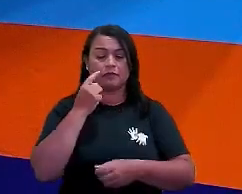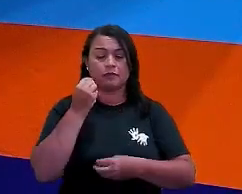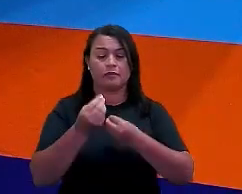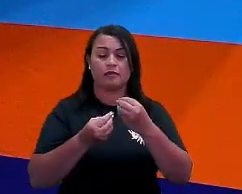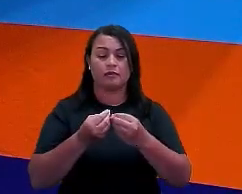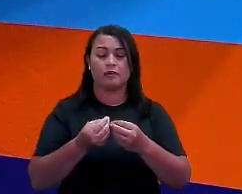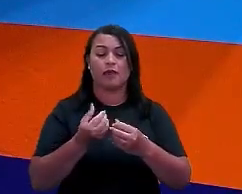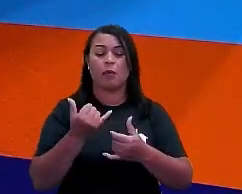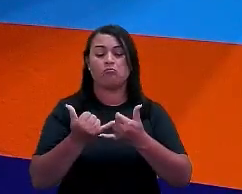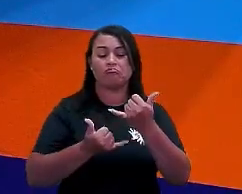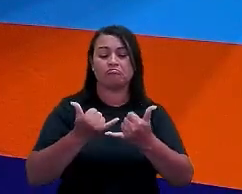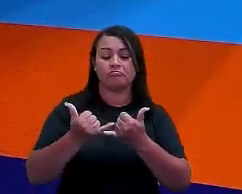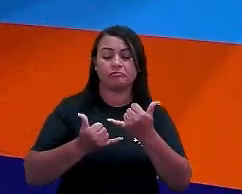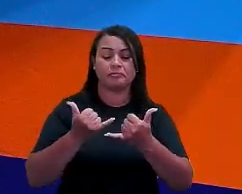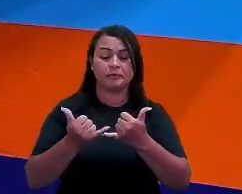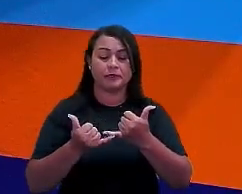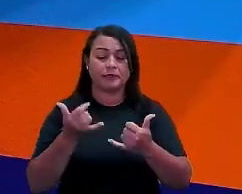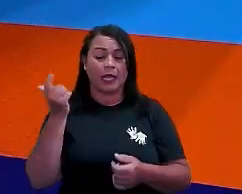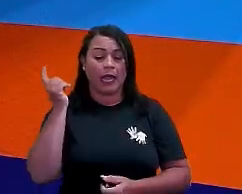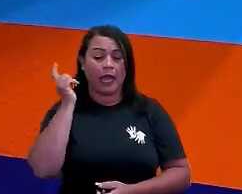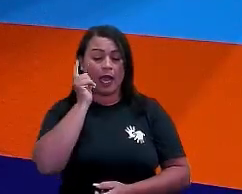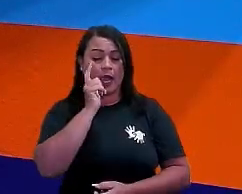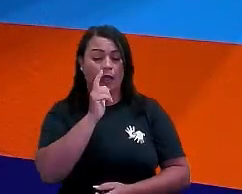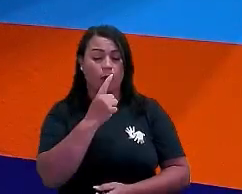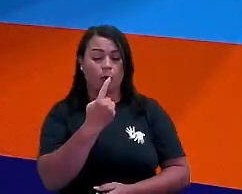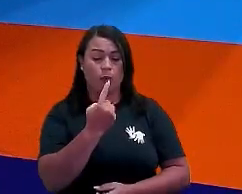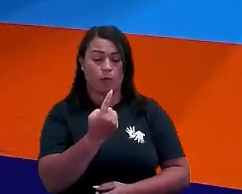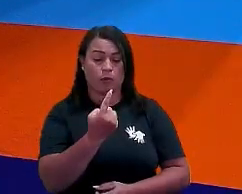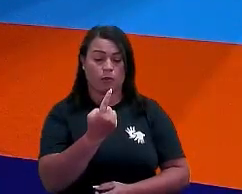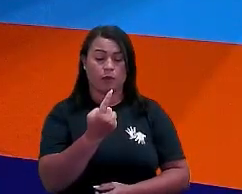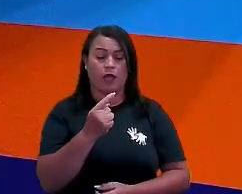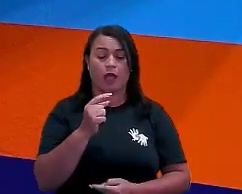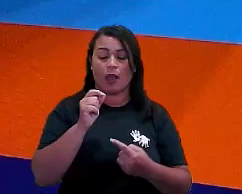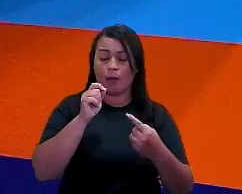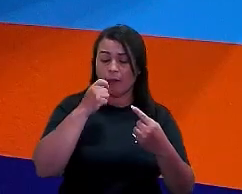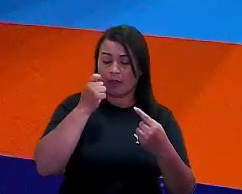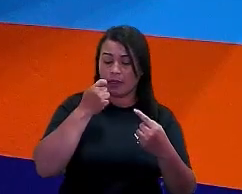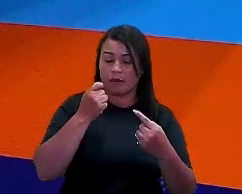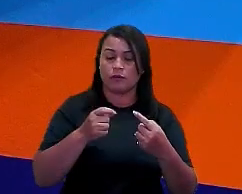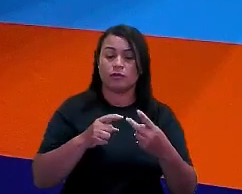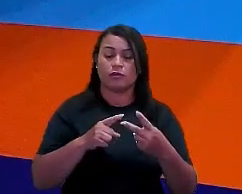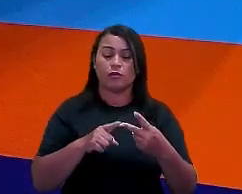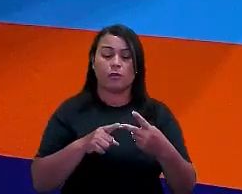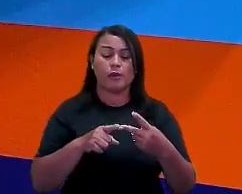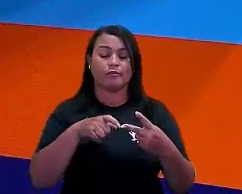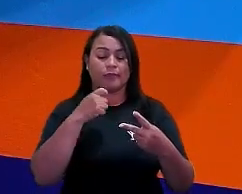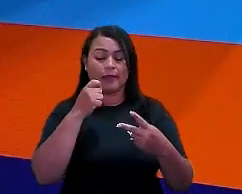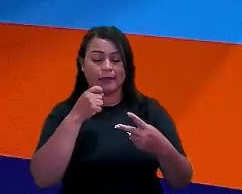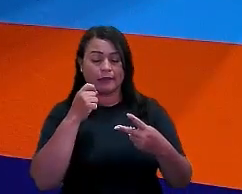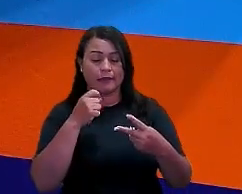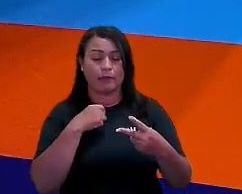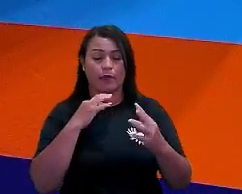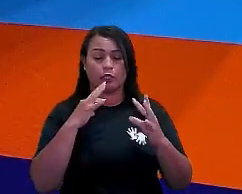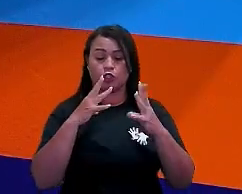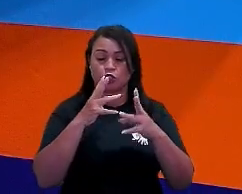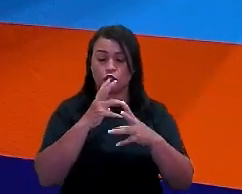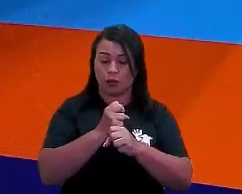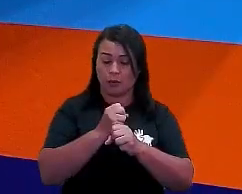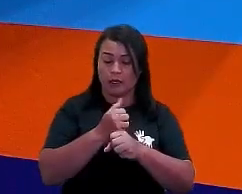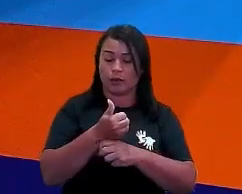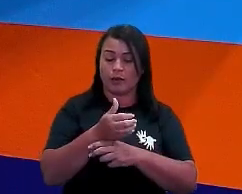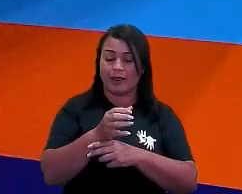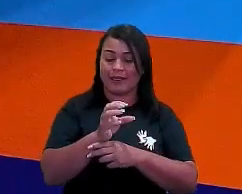eles estão jogando, ganham uma partida, ganham um palito de dente. Depois que eles ganham